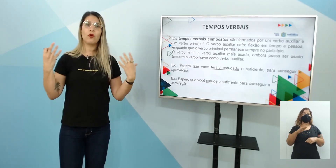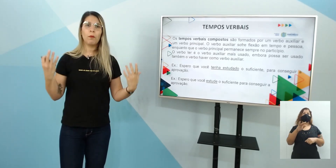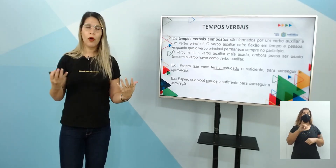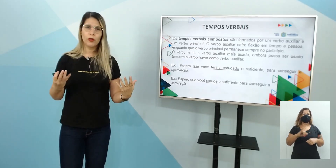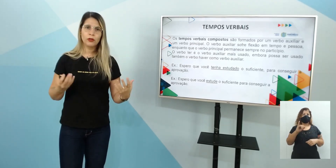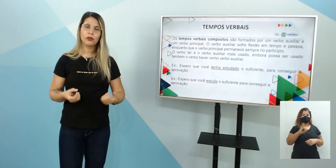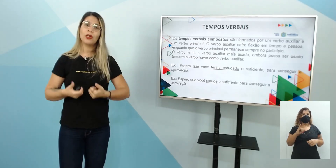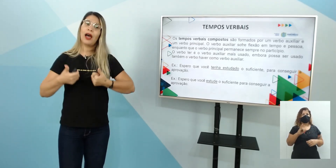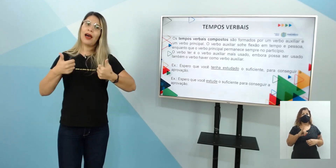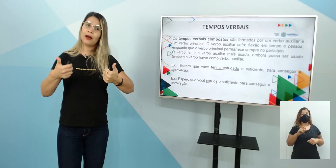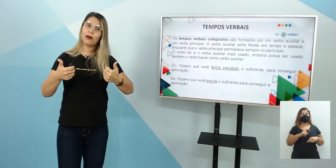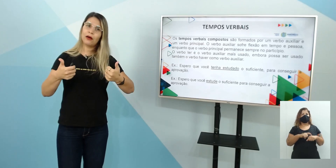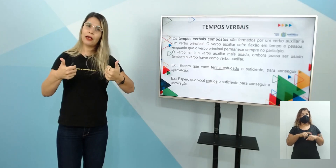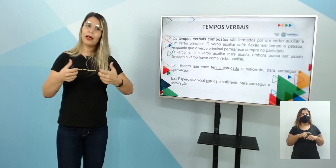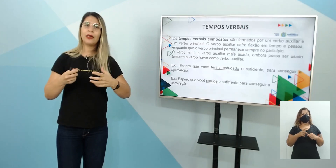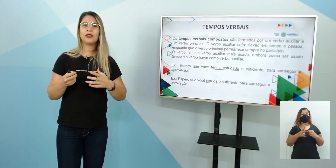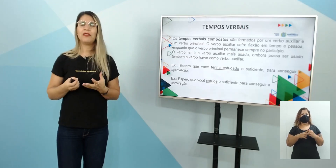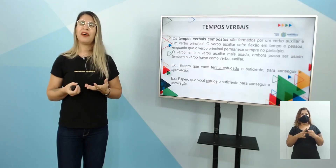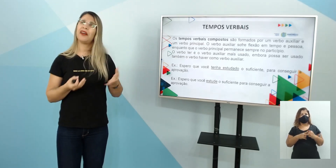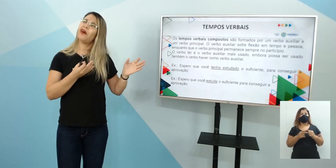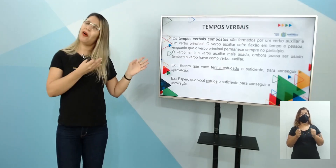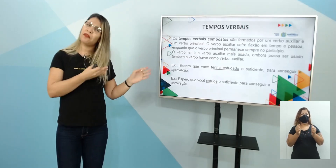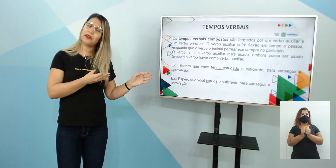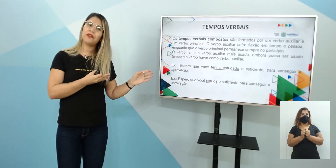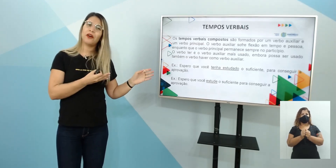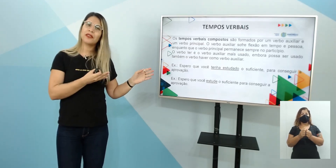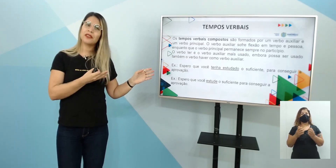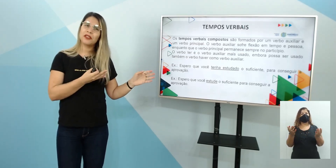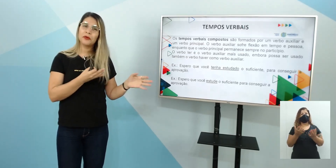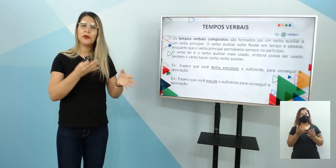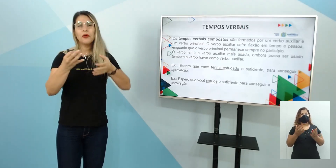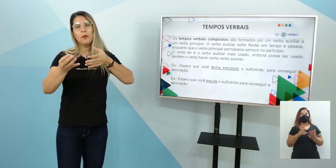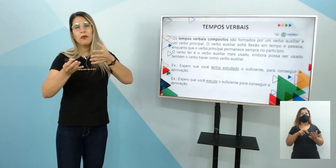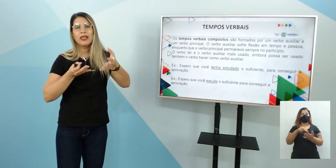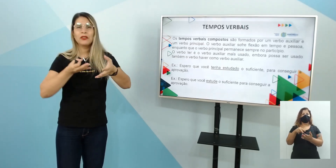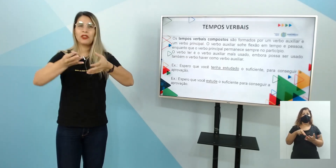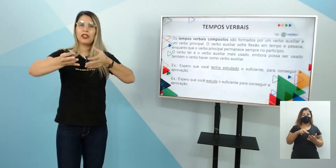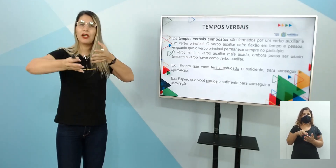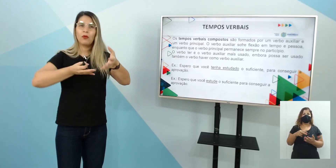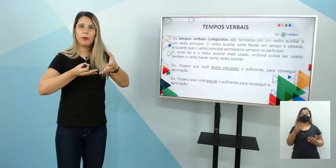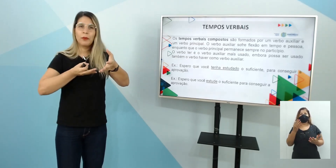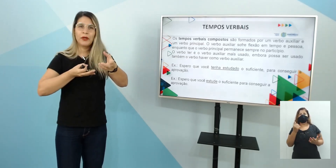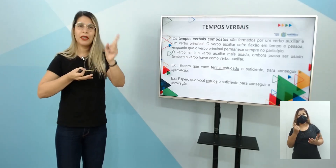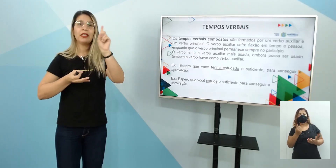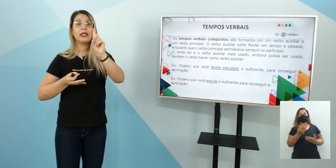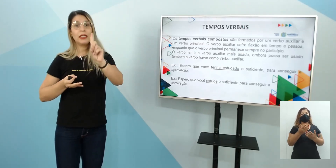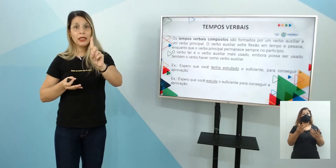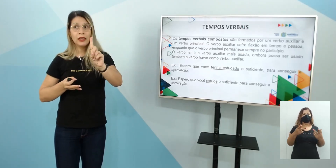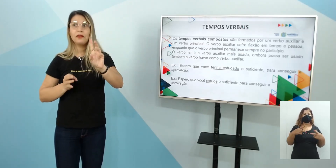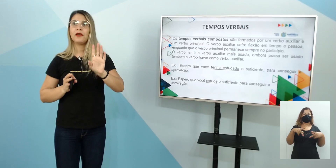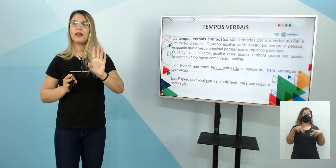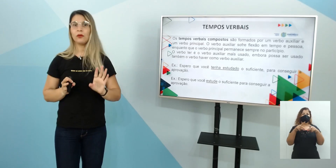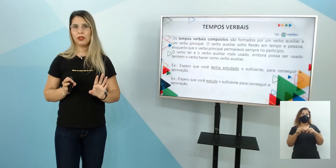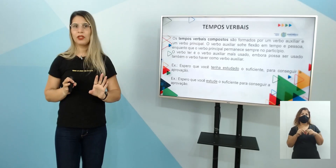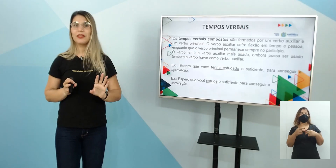verbais compostos. Agora a gente vai ouvir um forrozinho, comer uma canjica, uma pamonha